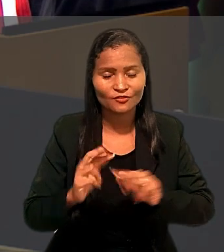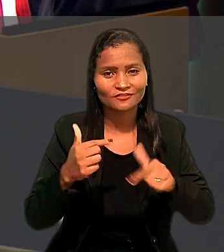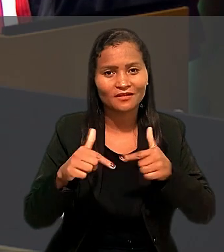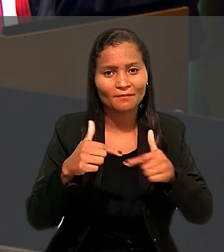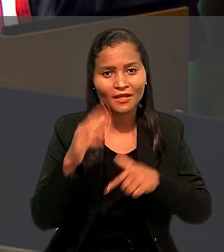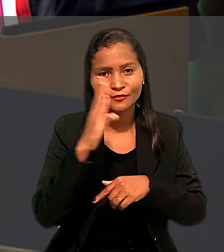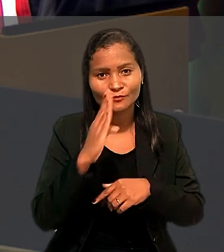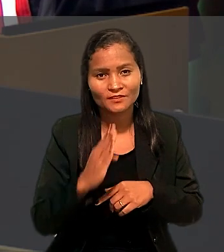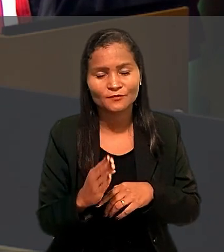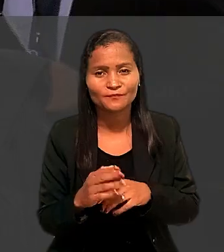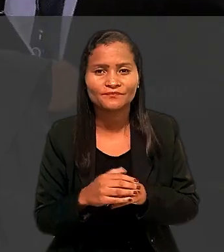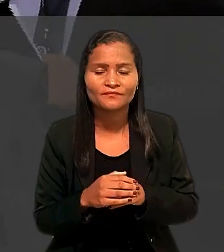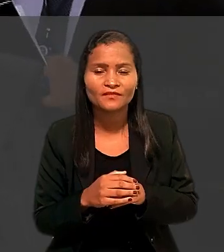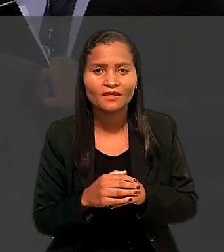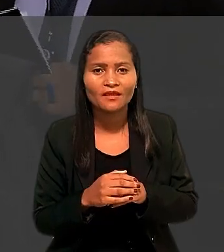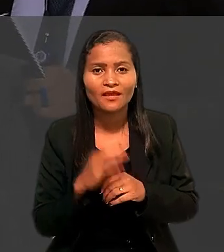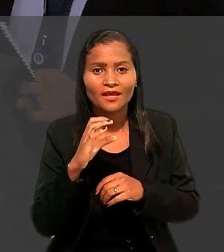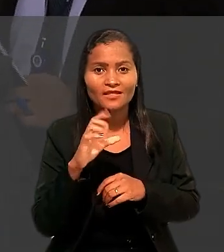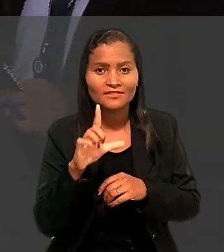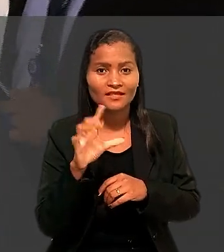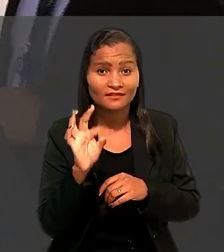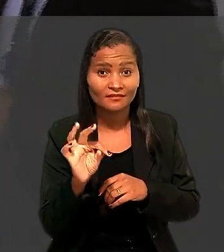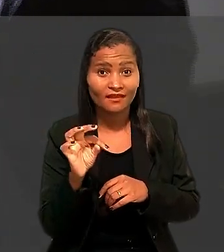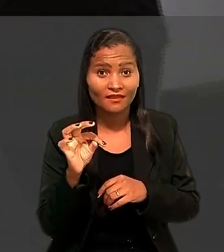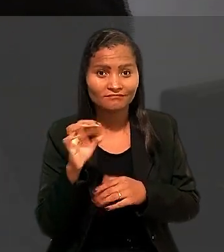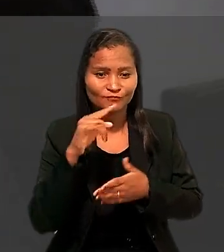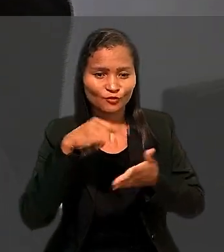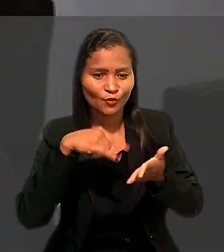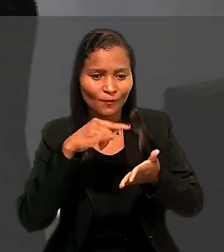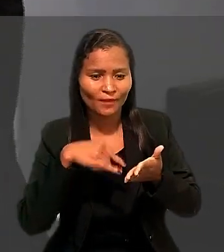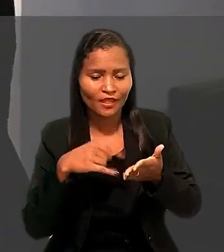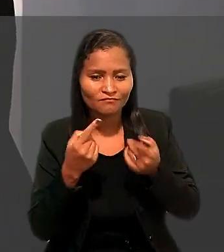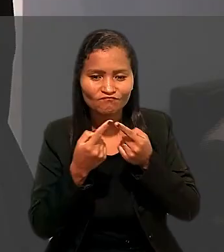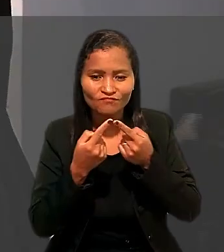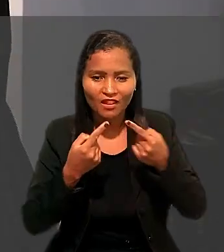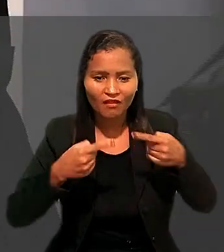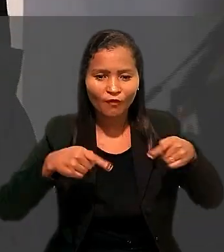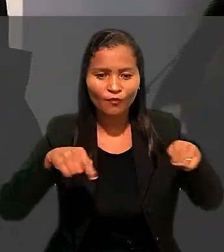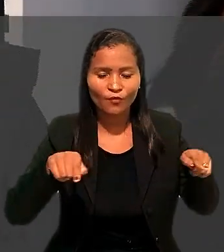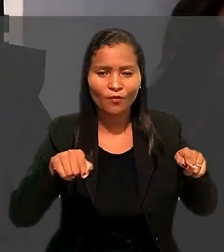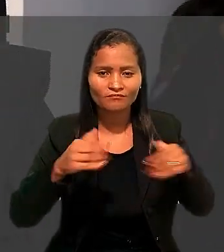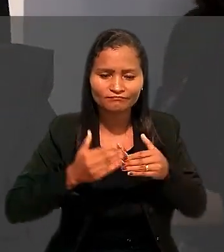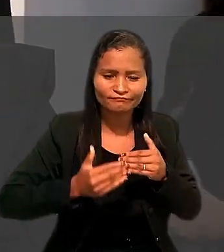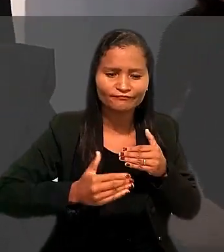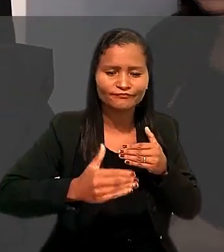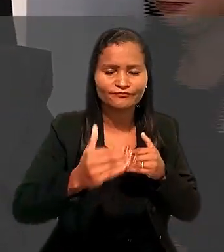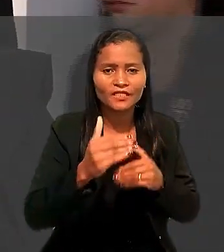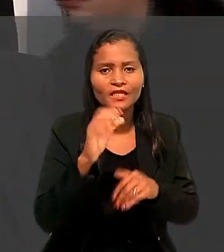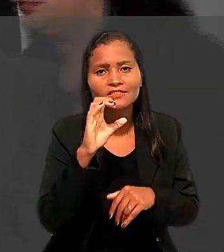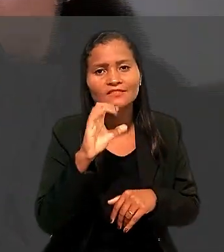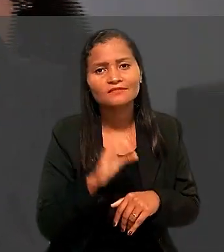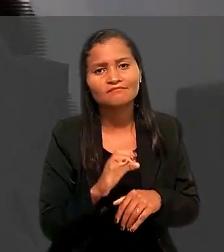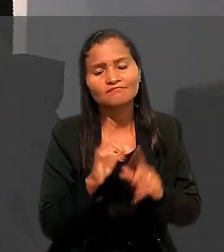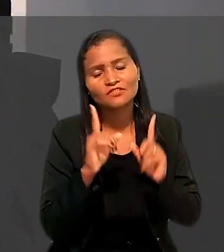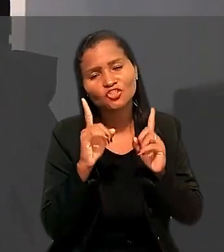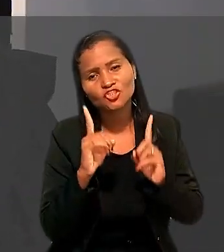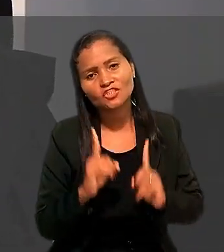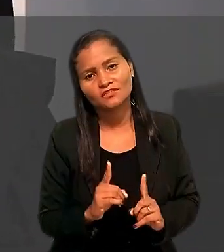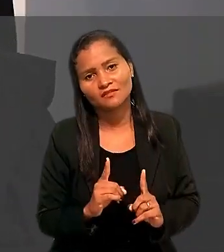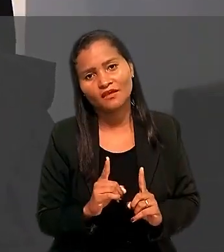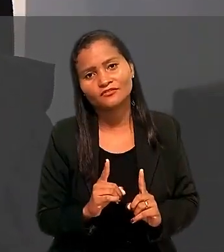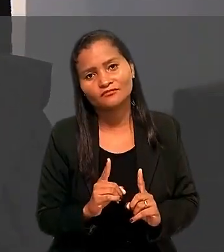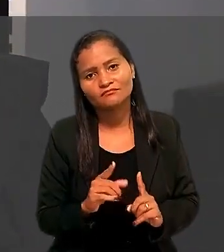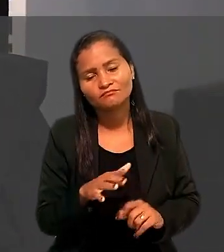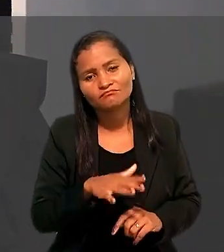relações de trabalho no Brasil. A CLT foi o documento que inaugurou a era da cidadania e